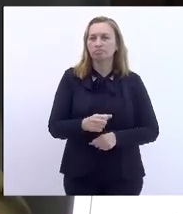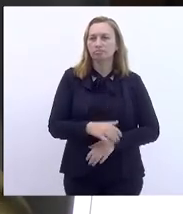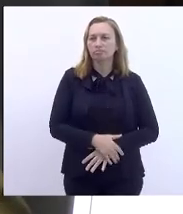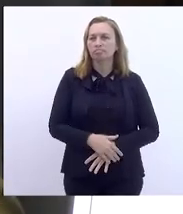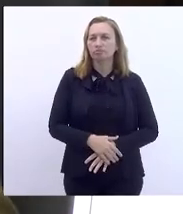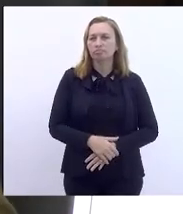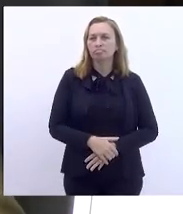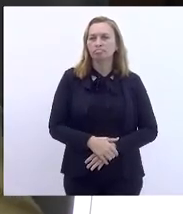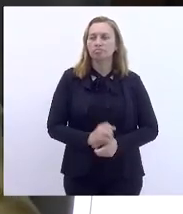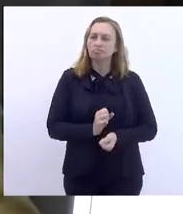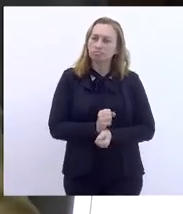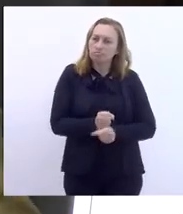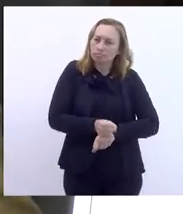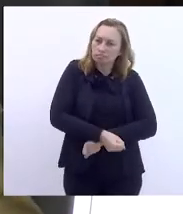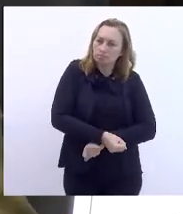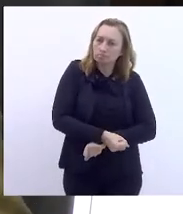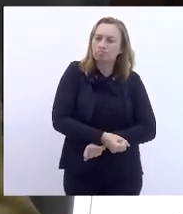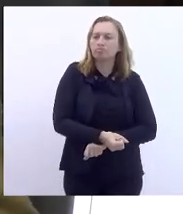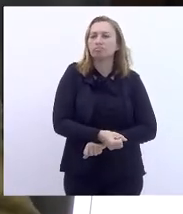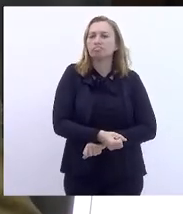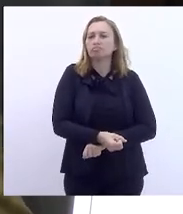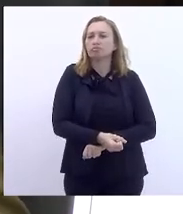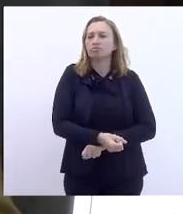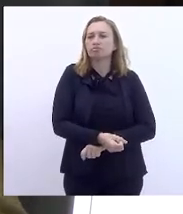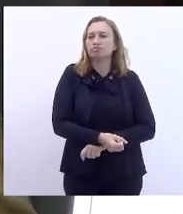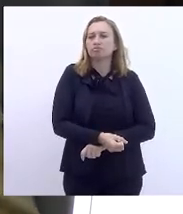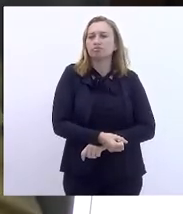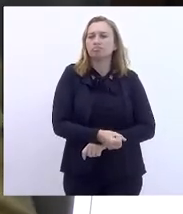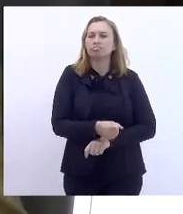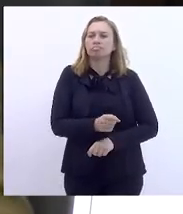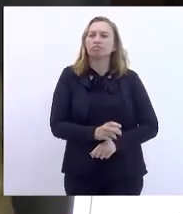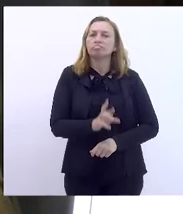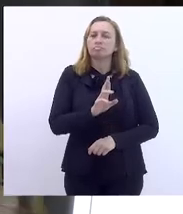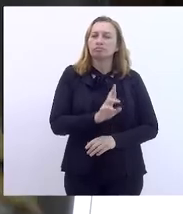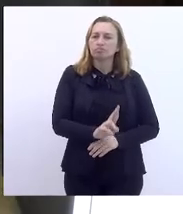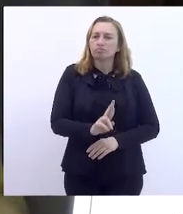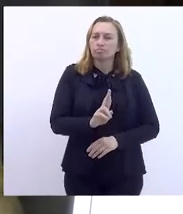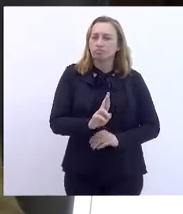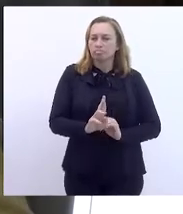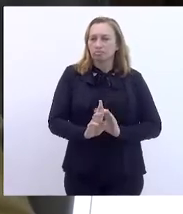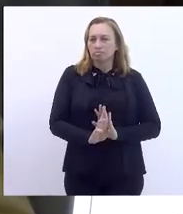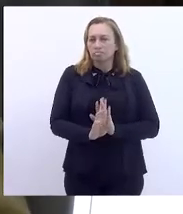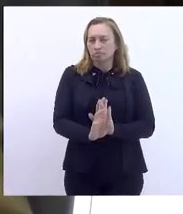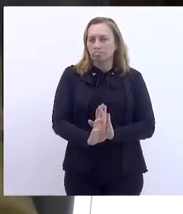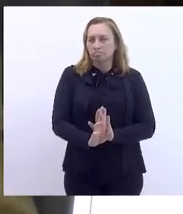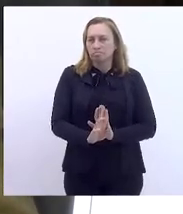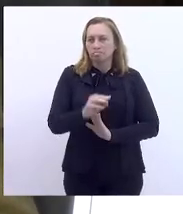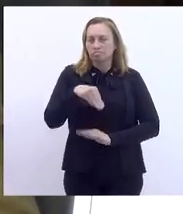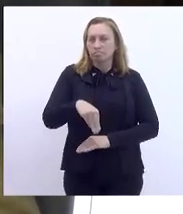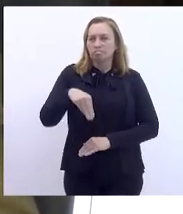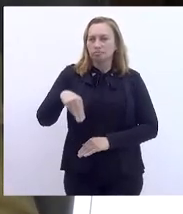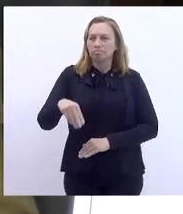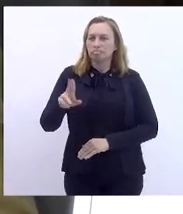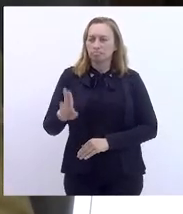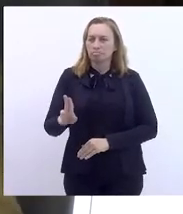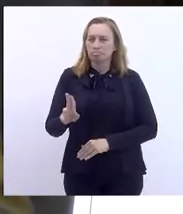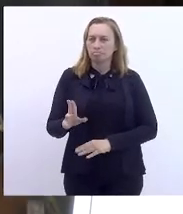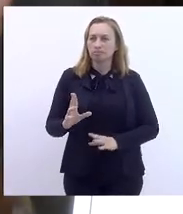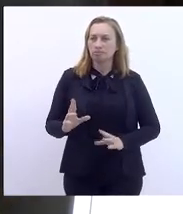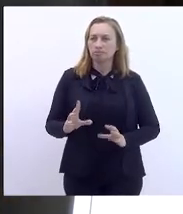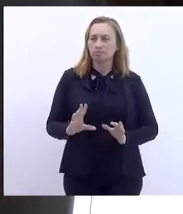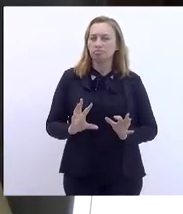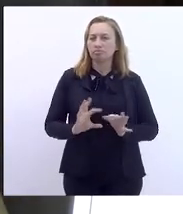essas práticas escravocratas a representação do Emmy eo aqui deixou isso muito escuro para nós bom